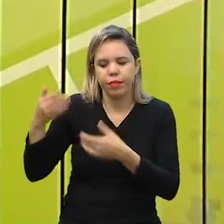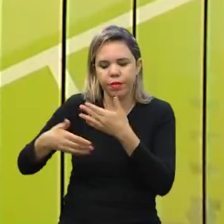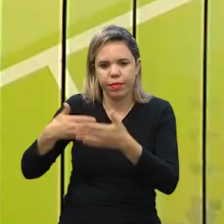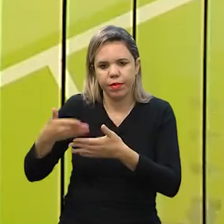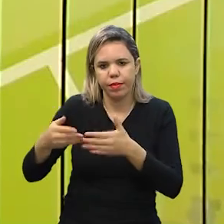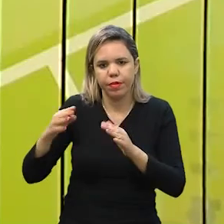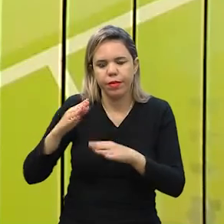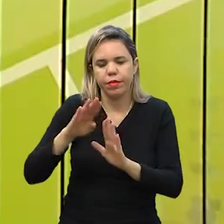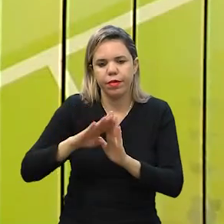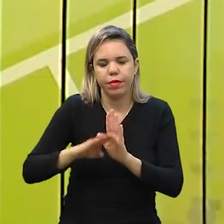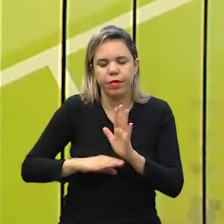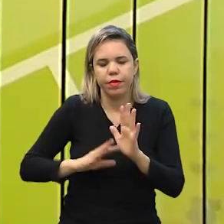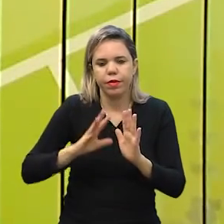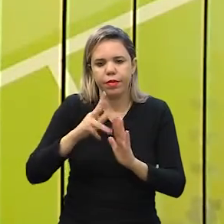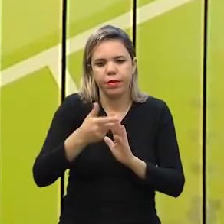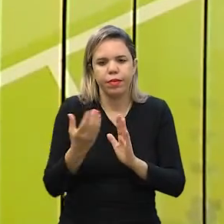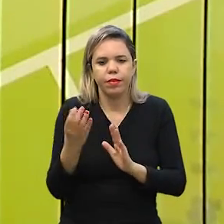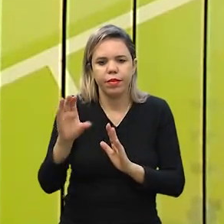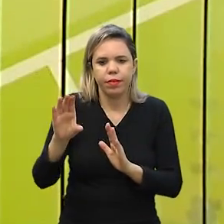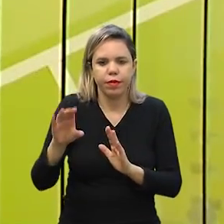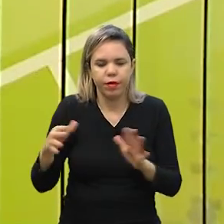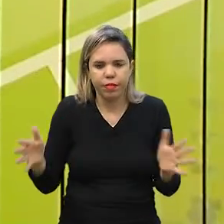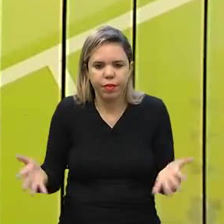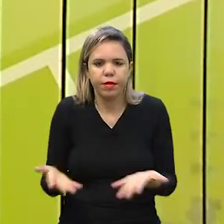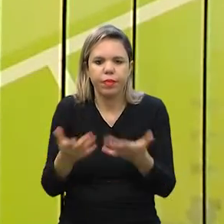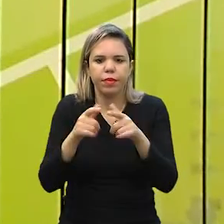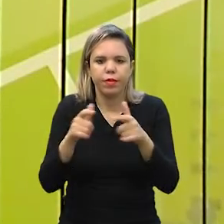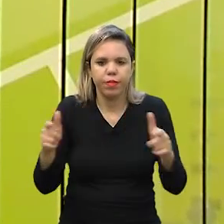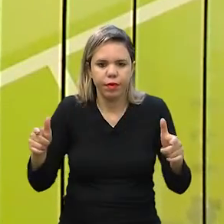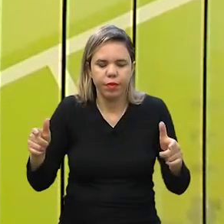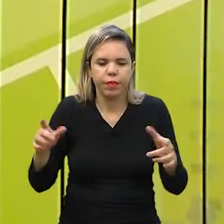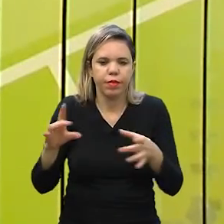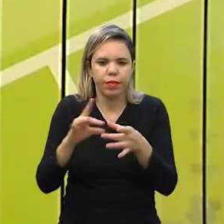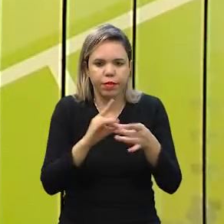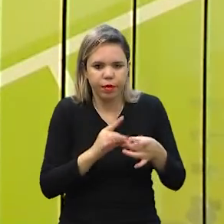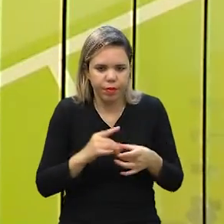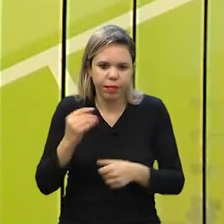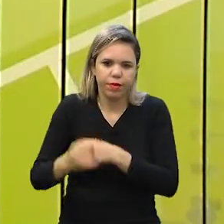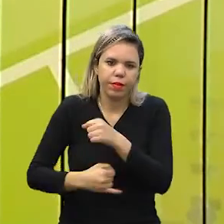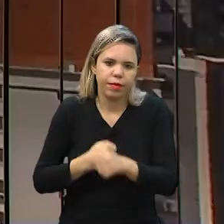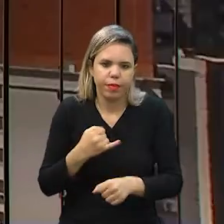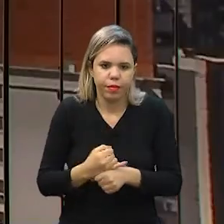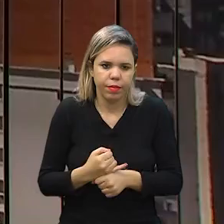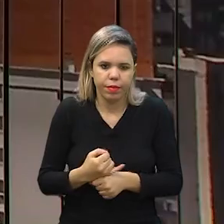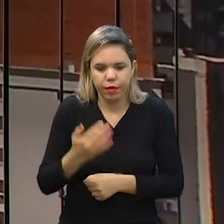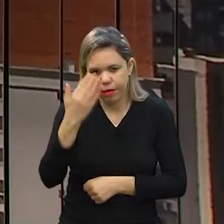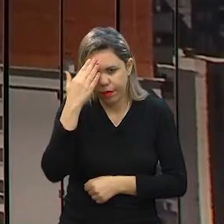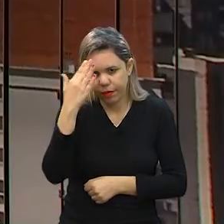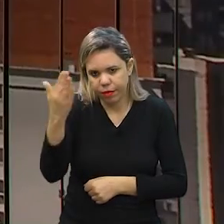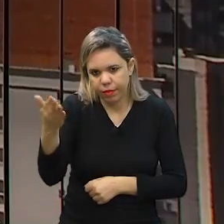Giro Ambiental e compartilhe bastante para a gente aumentar a nossa rede aí na internet.